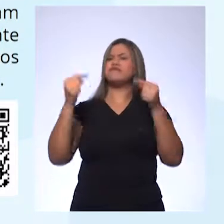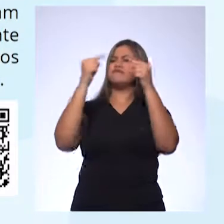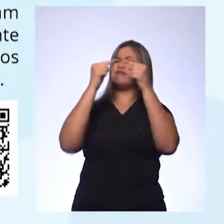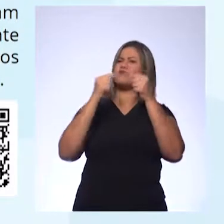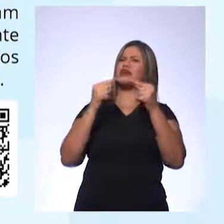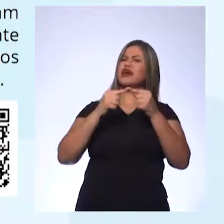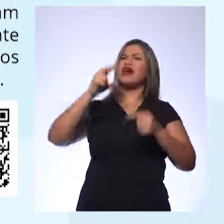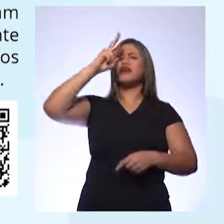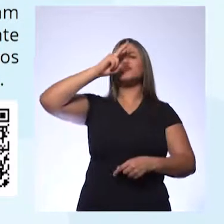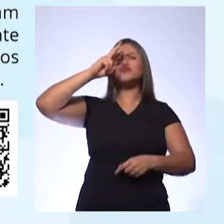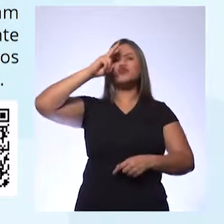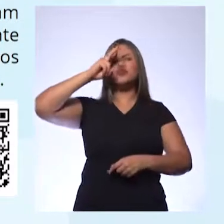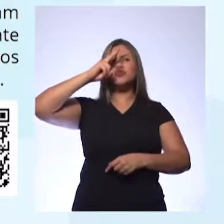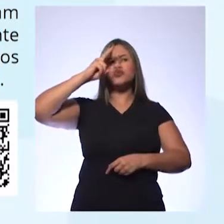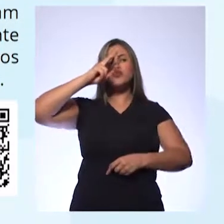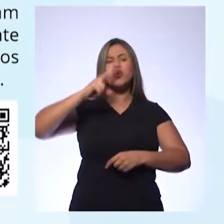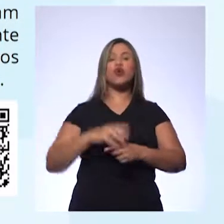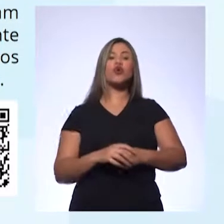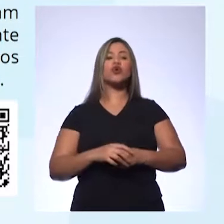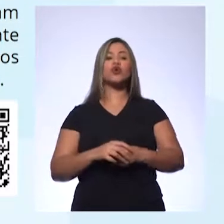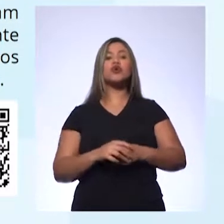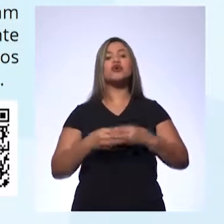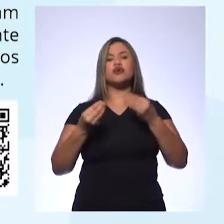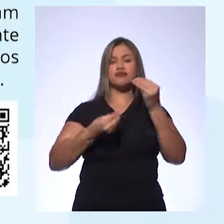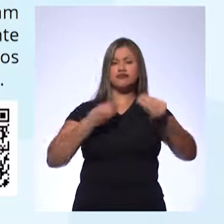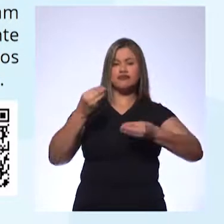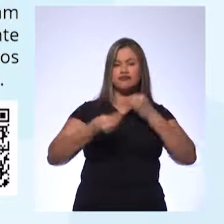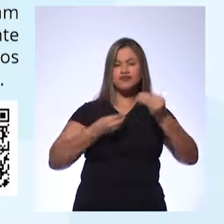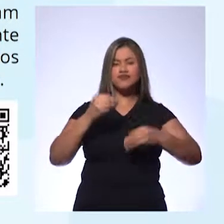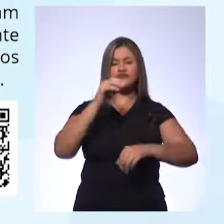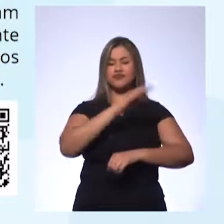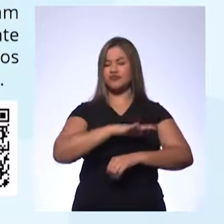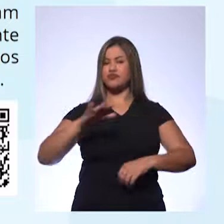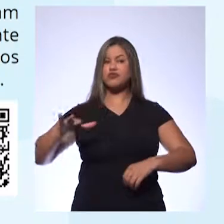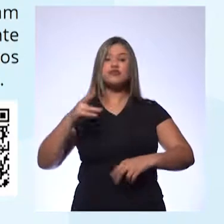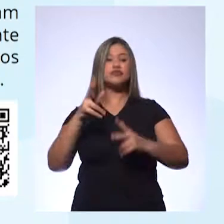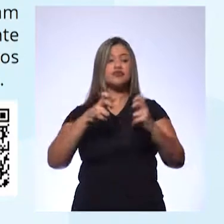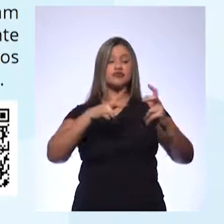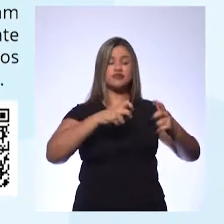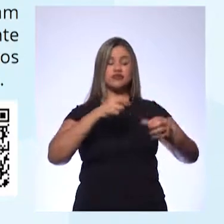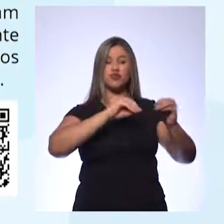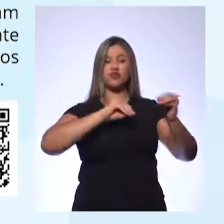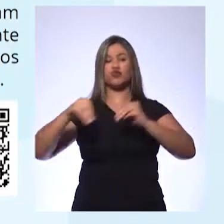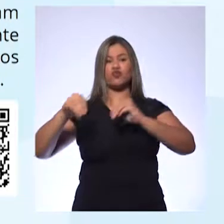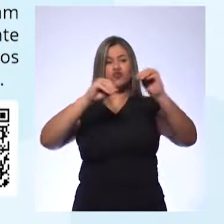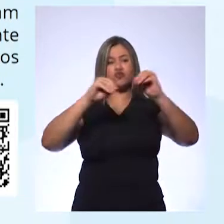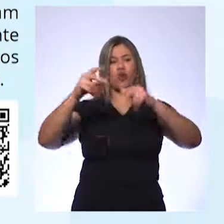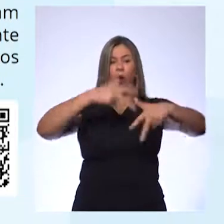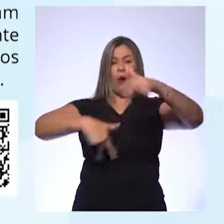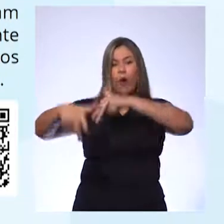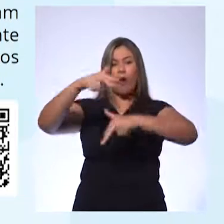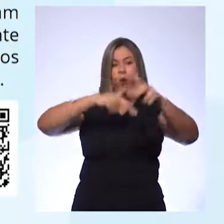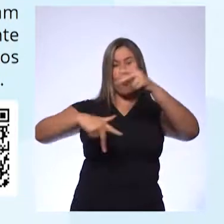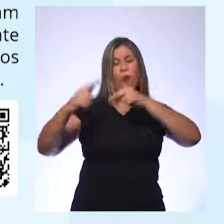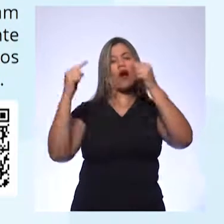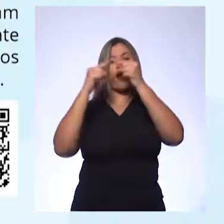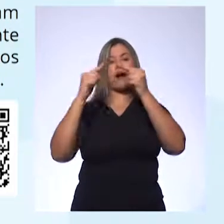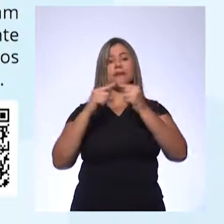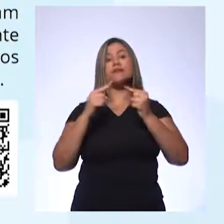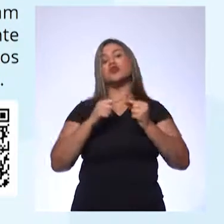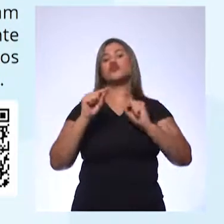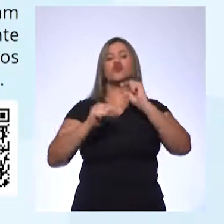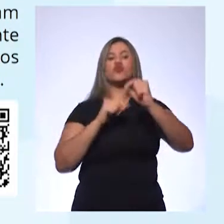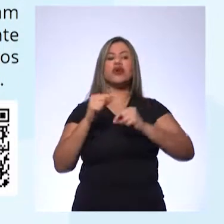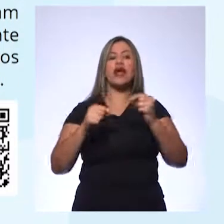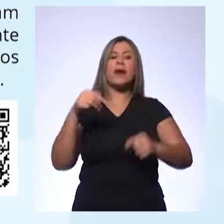espera-se que os alunos percebam que as migrações estudadas anteriormente provocaram também a